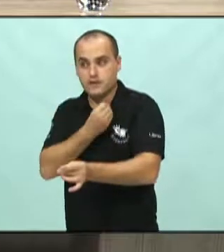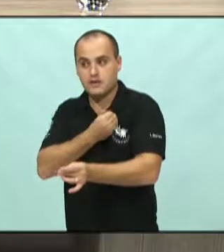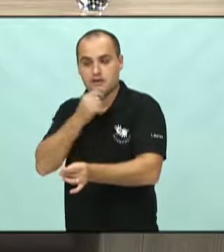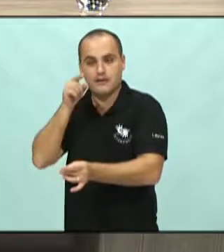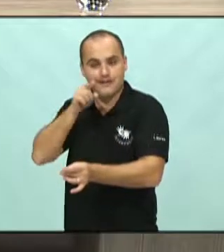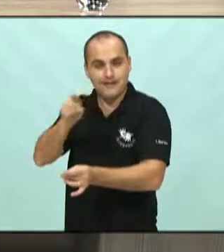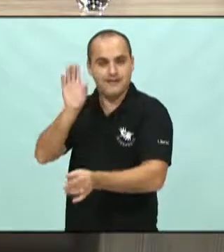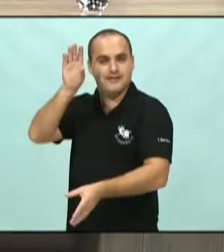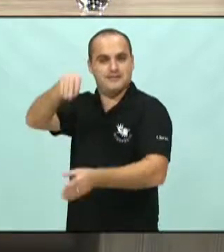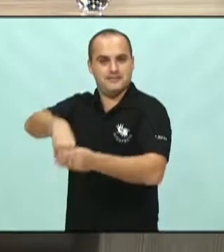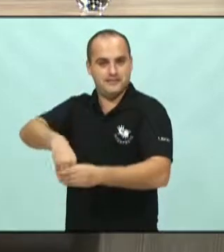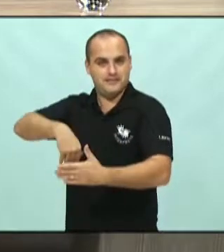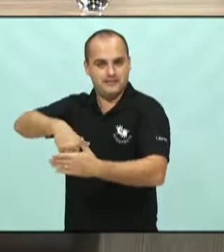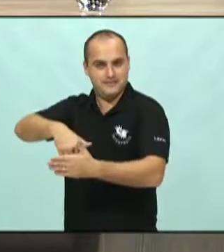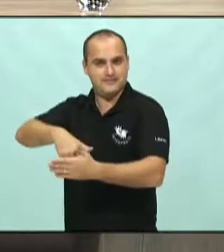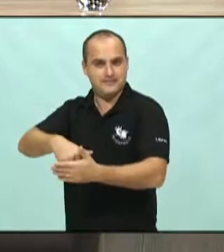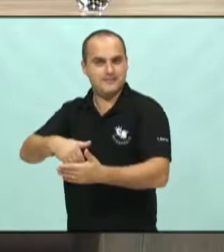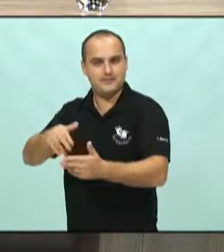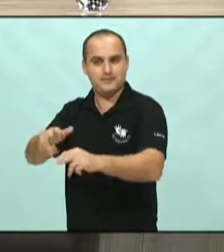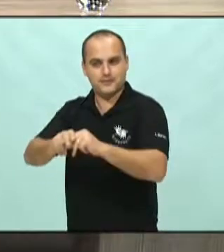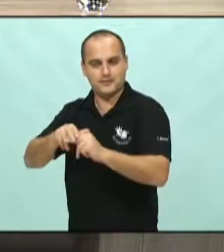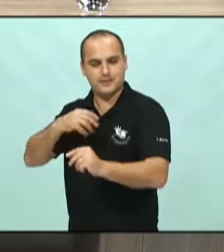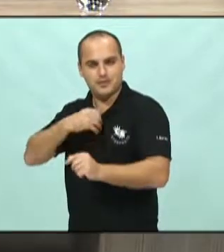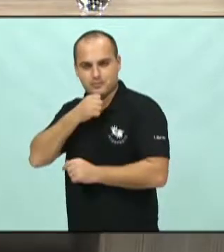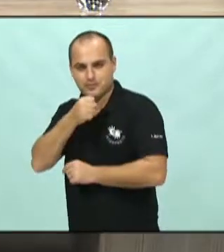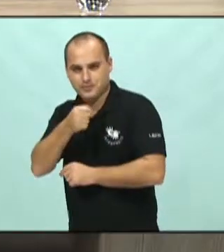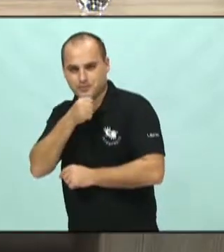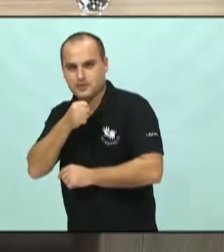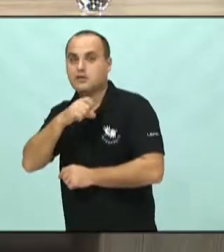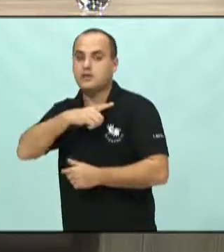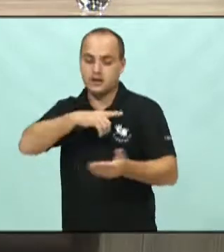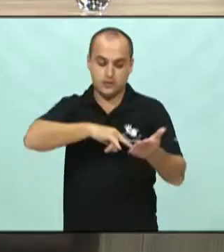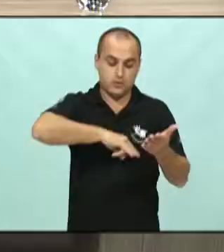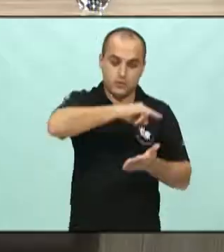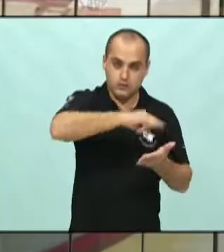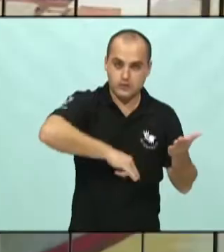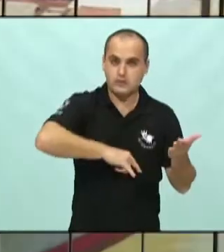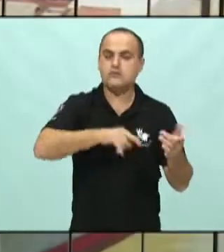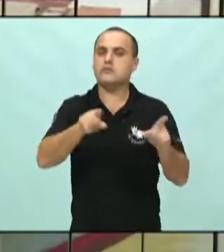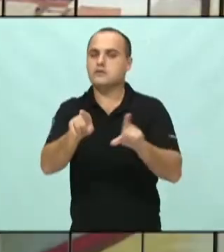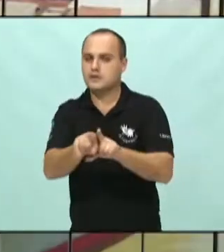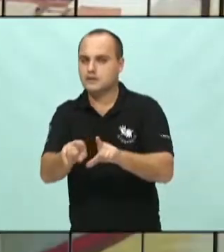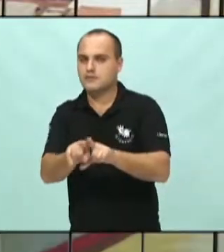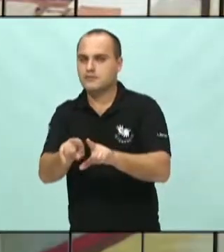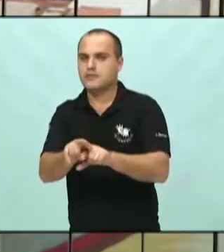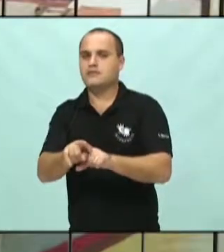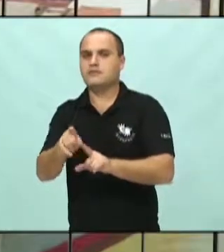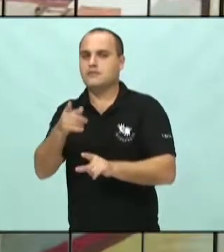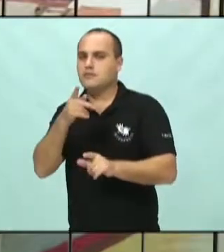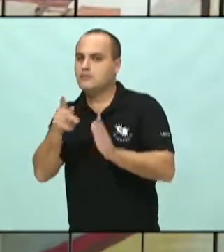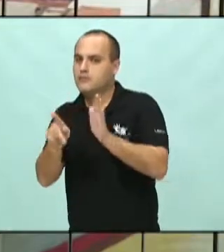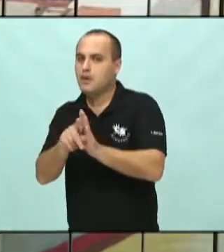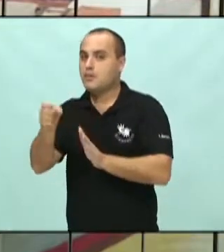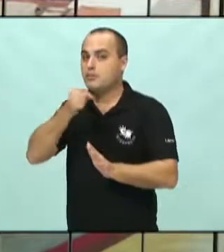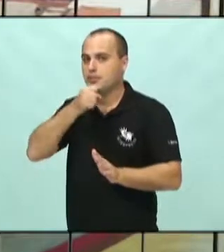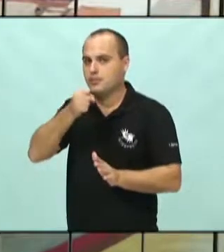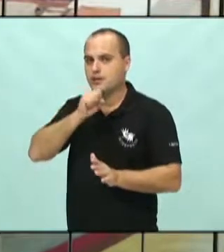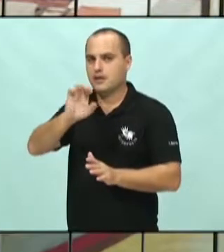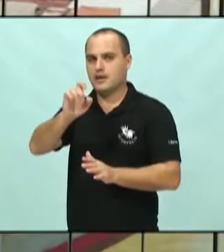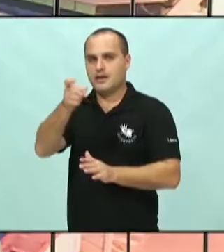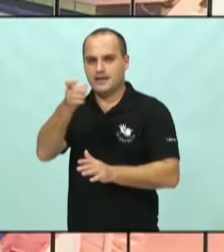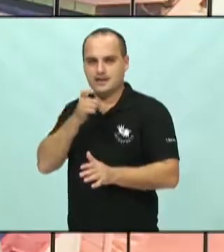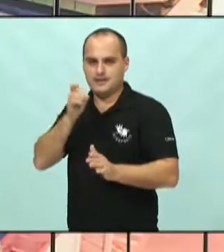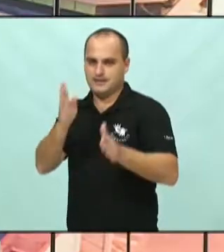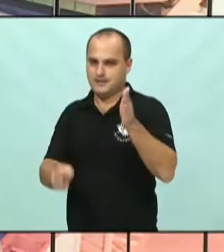dentro de campo, né? Então tem tanto a parte documental como também tem a parte de depoimentos de ex-atletas.